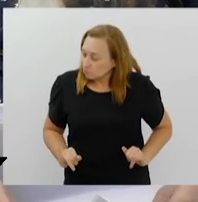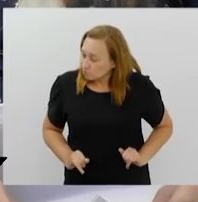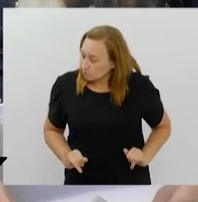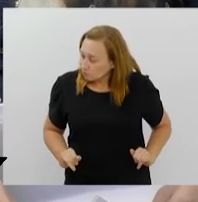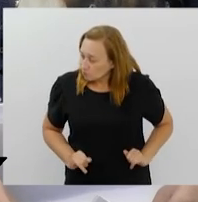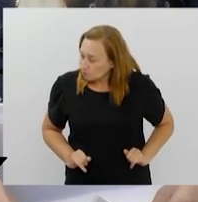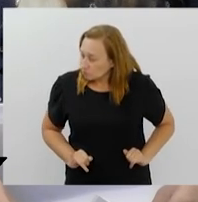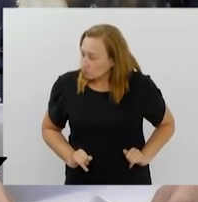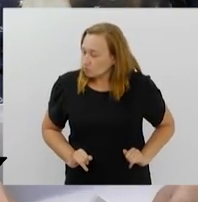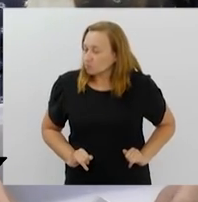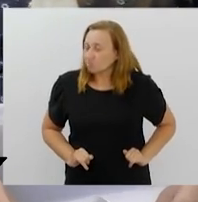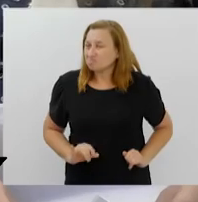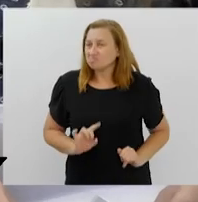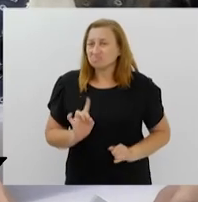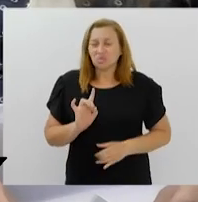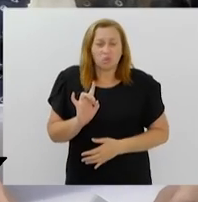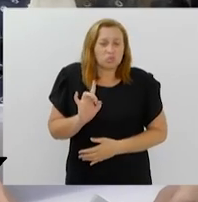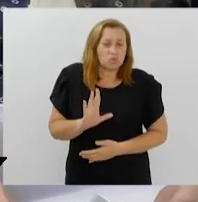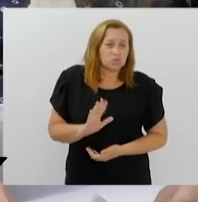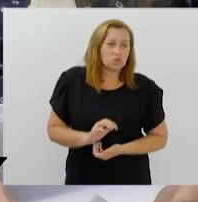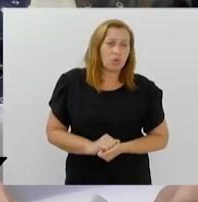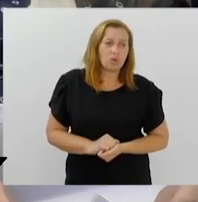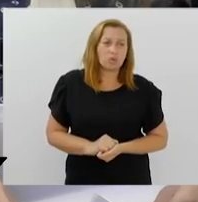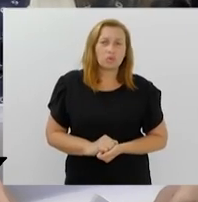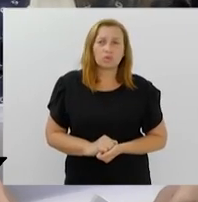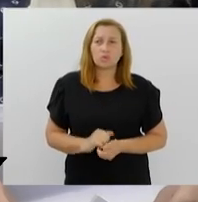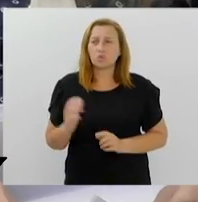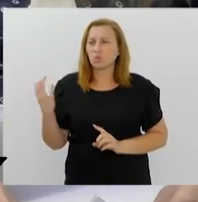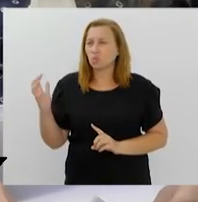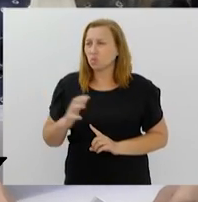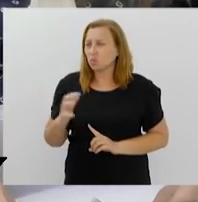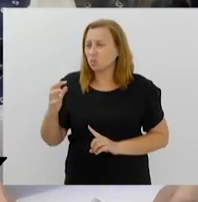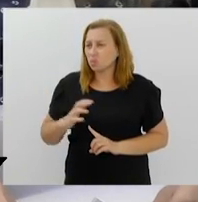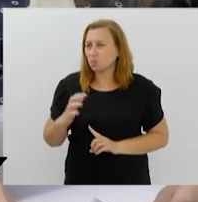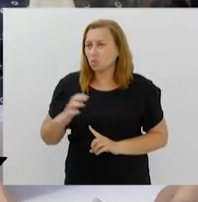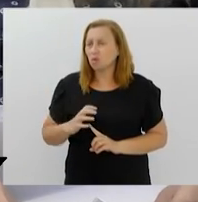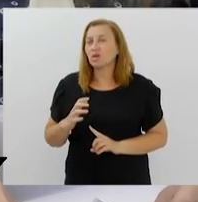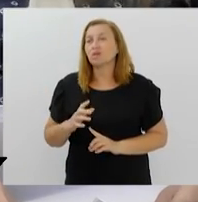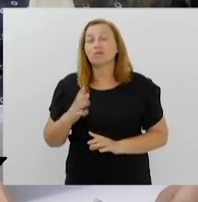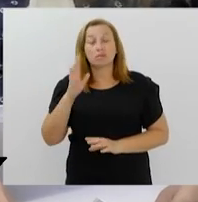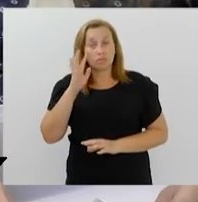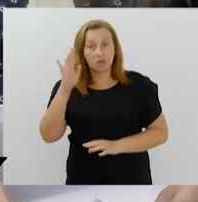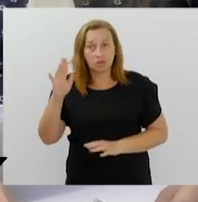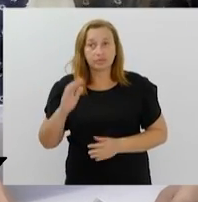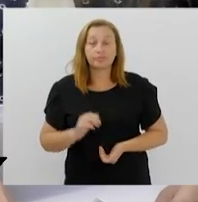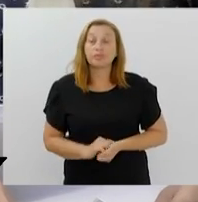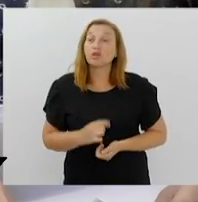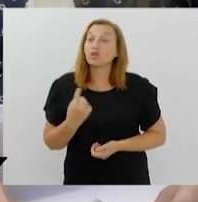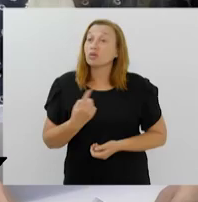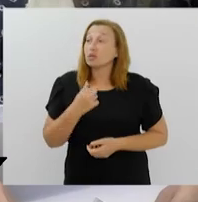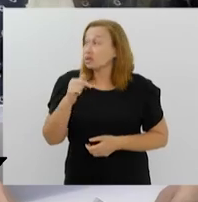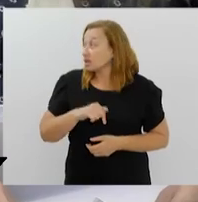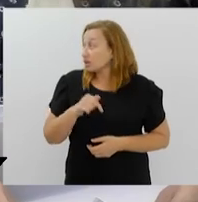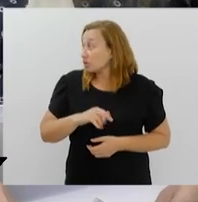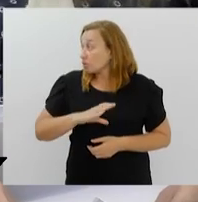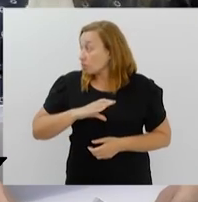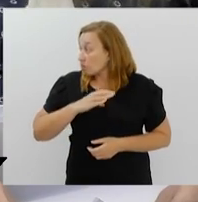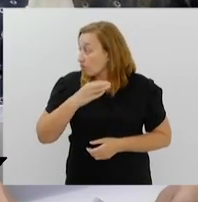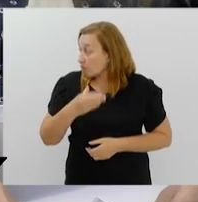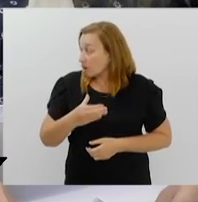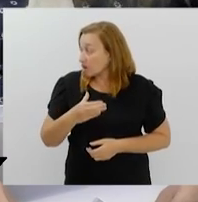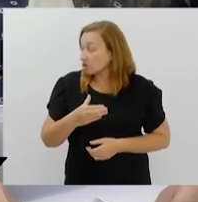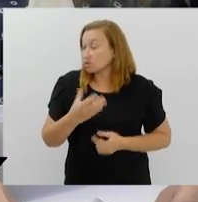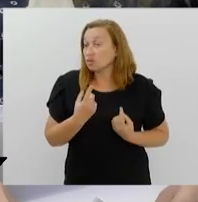sofrendo não só todas as pressões que vocês imaginam mas nós estamos aqui com coragem para enfrentar